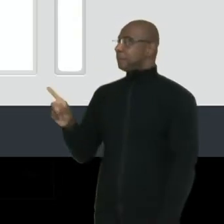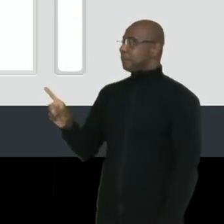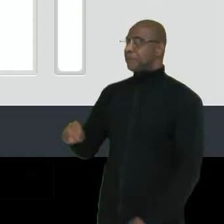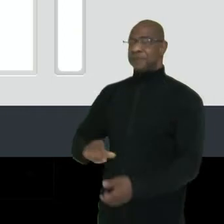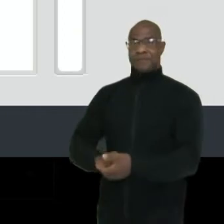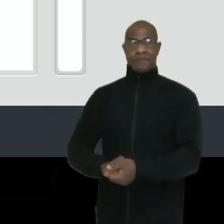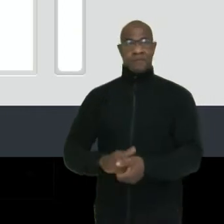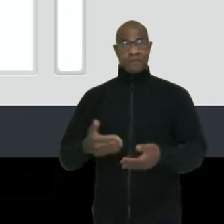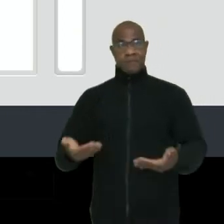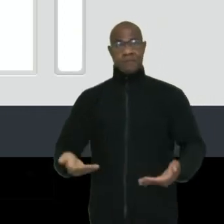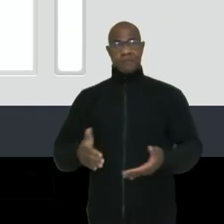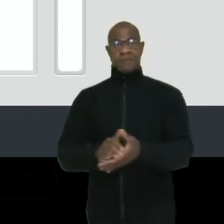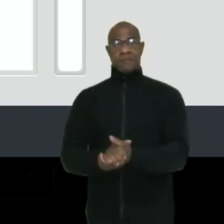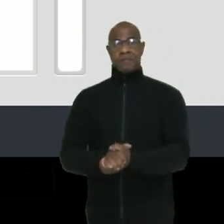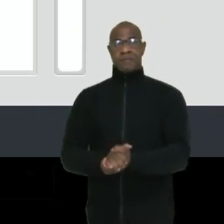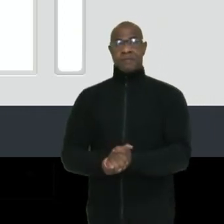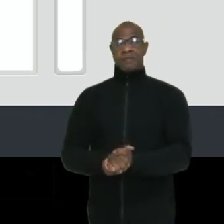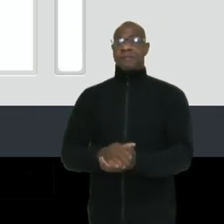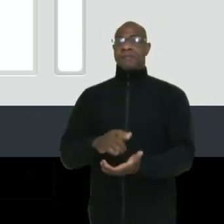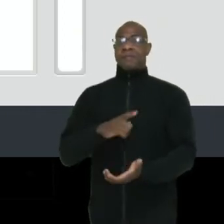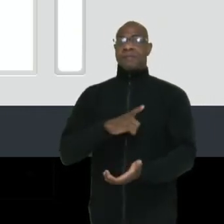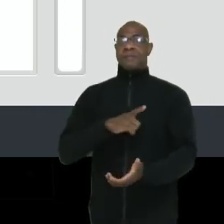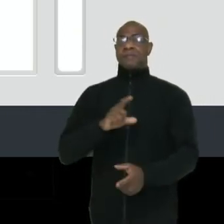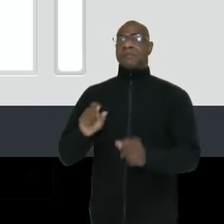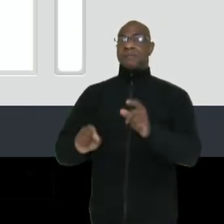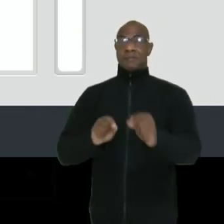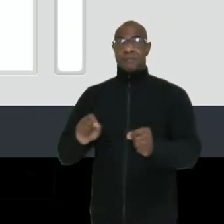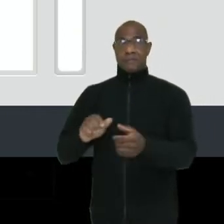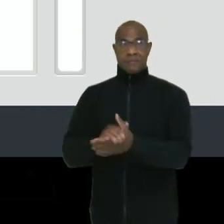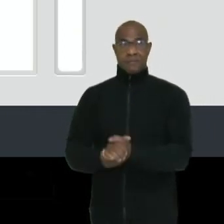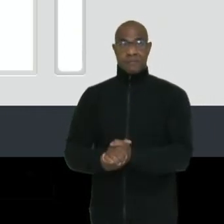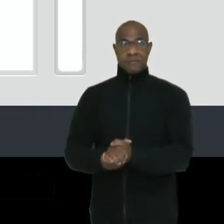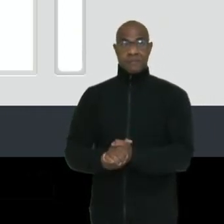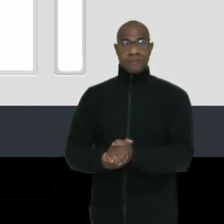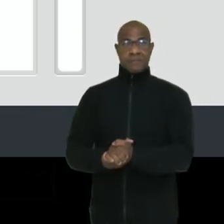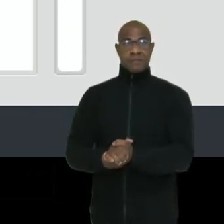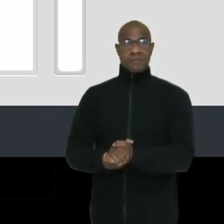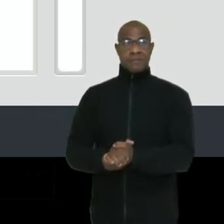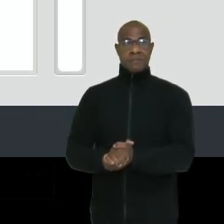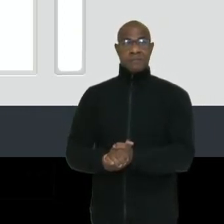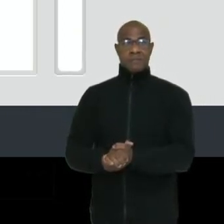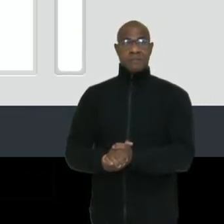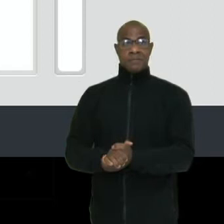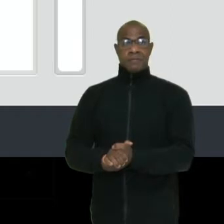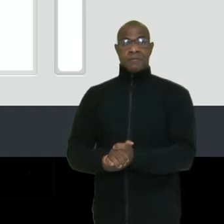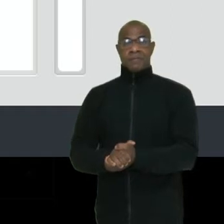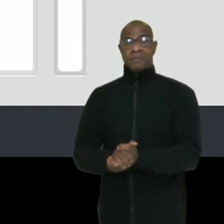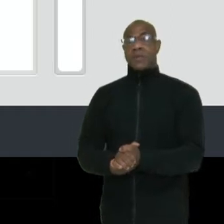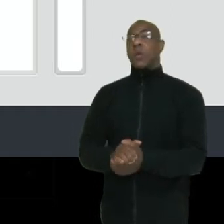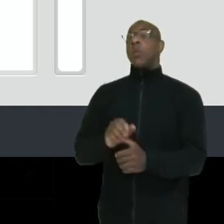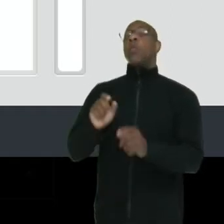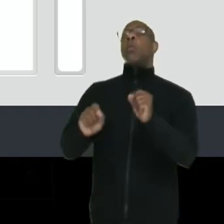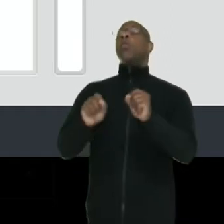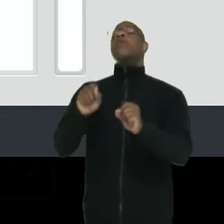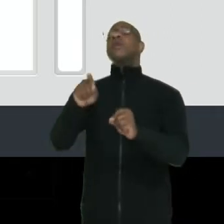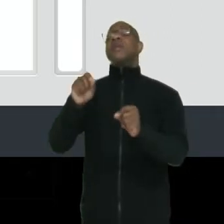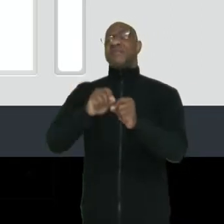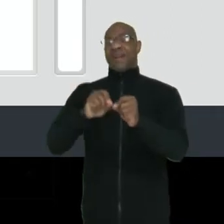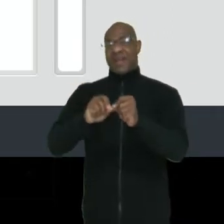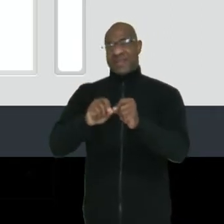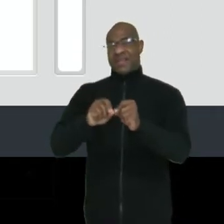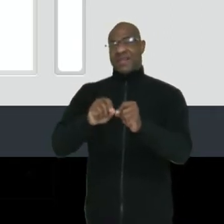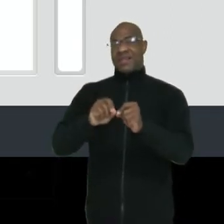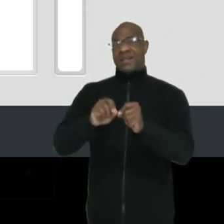Temos também as preposições de tempo. Para falar sobre o que você faz em um dia, você